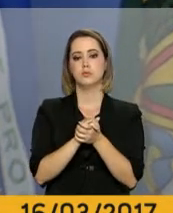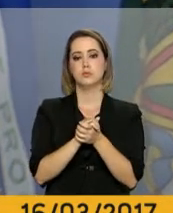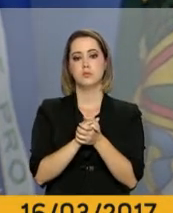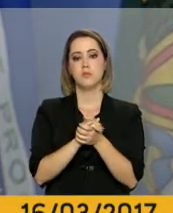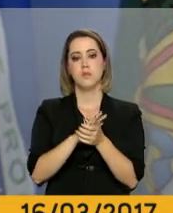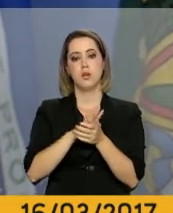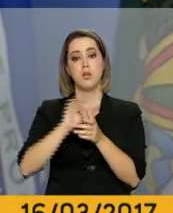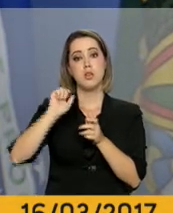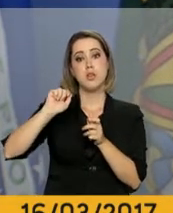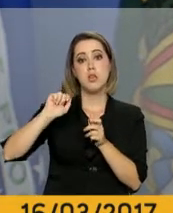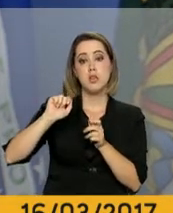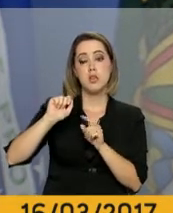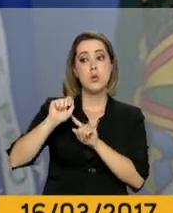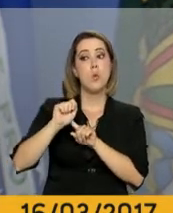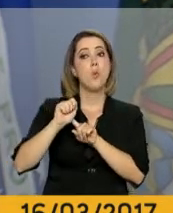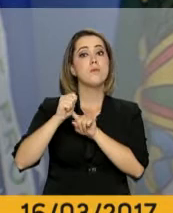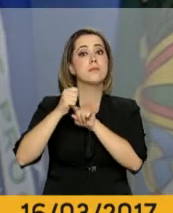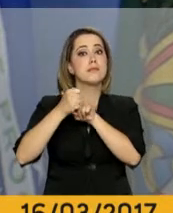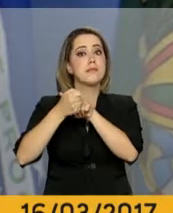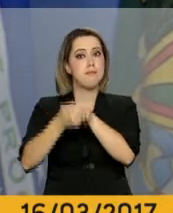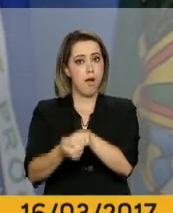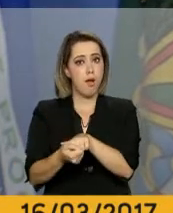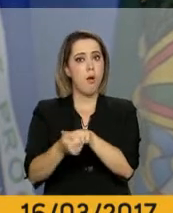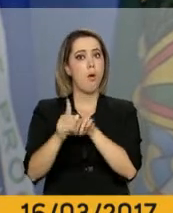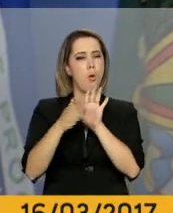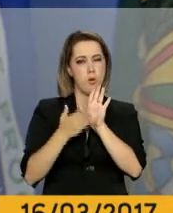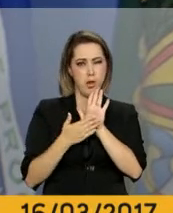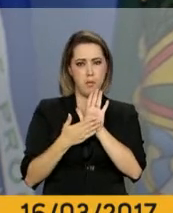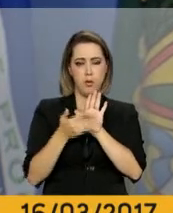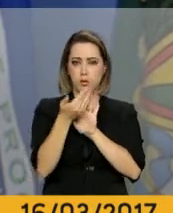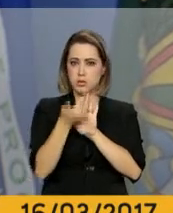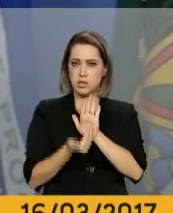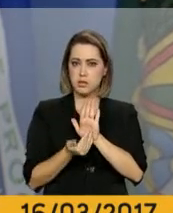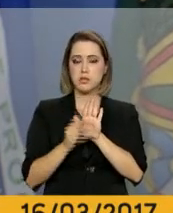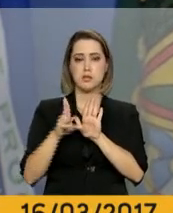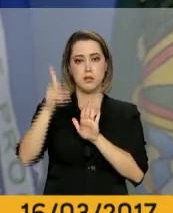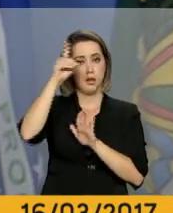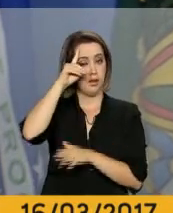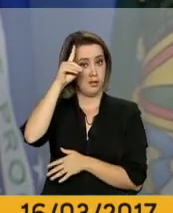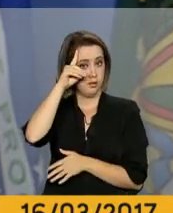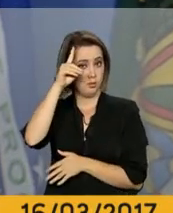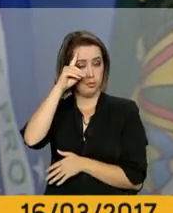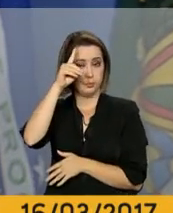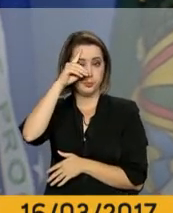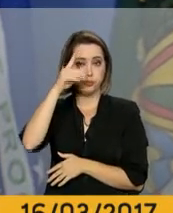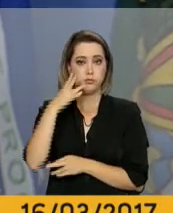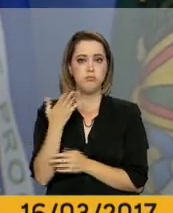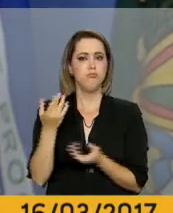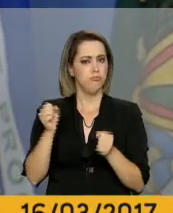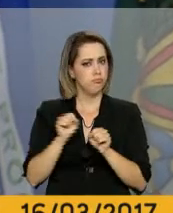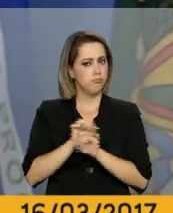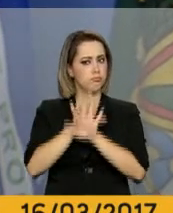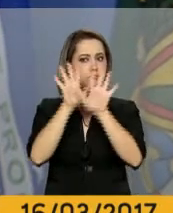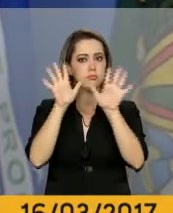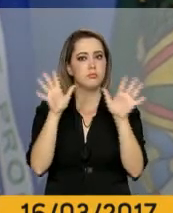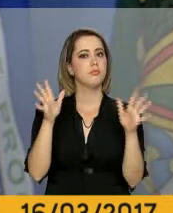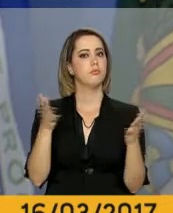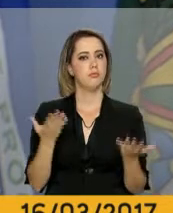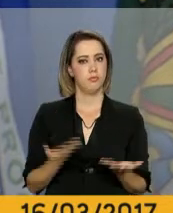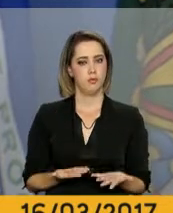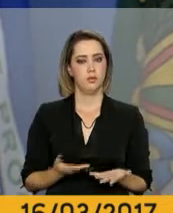os sinais de fato são cada cada dia mais claro